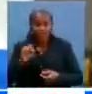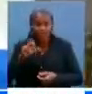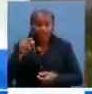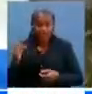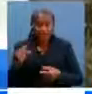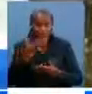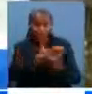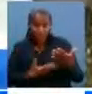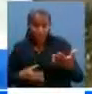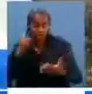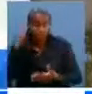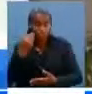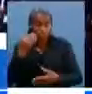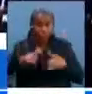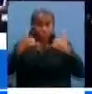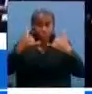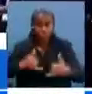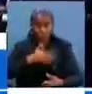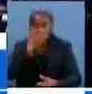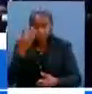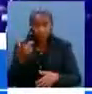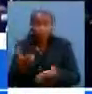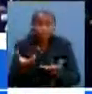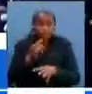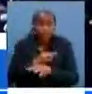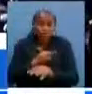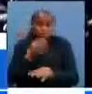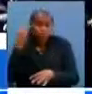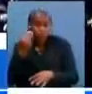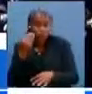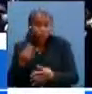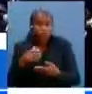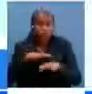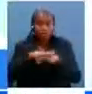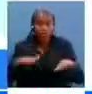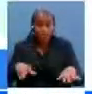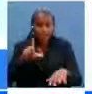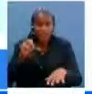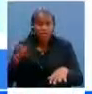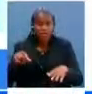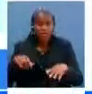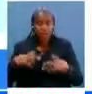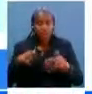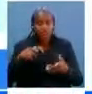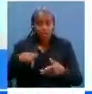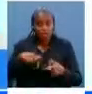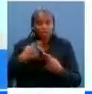impressão para jovens nos próximos dias quanto o festival da juventude na praia da linha prona mas